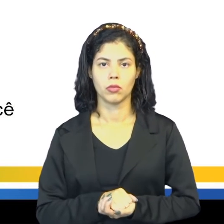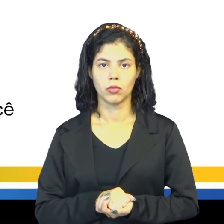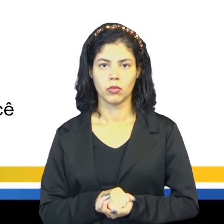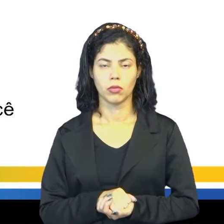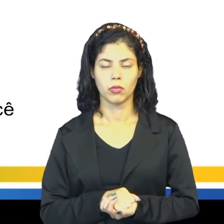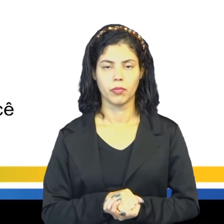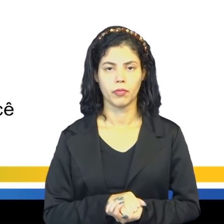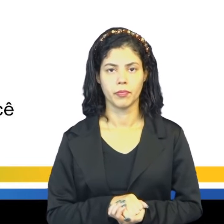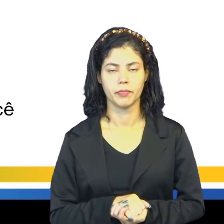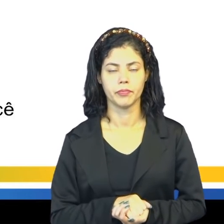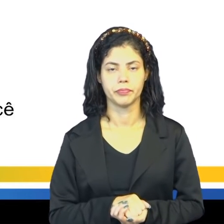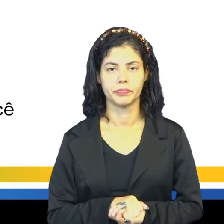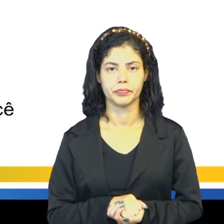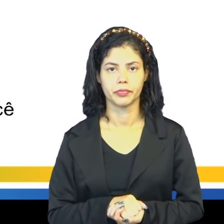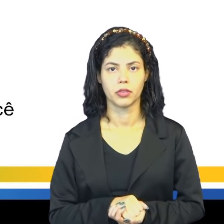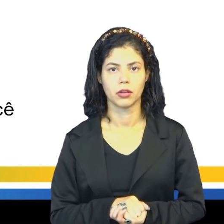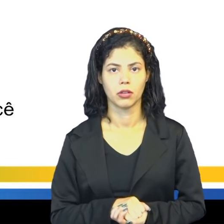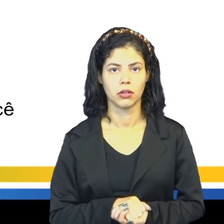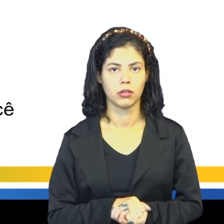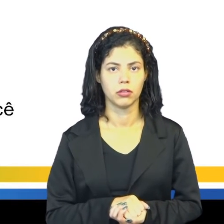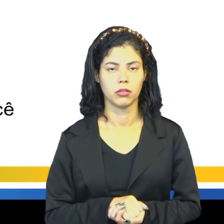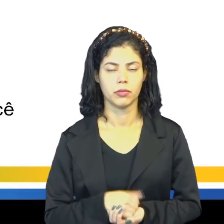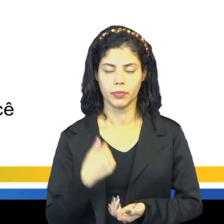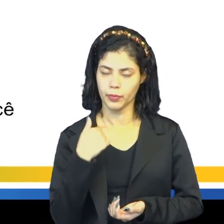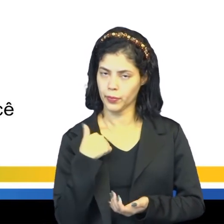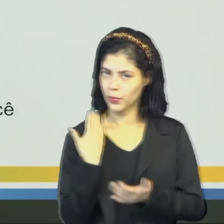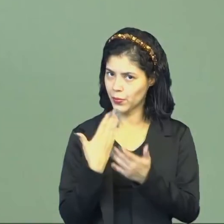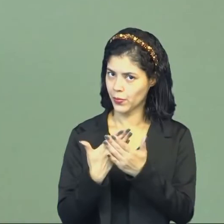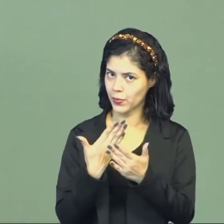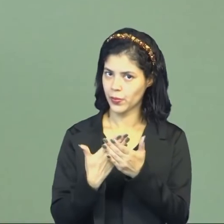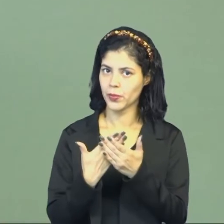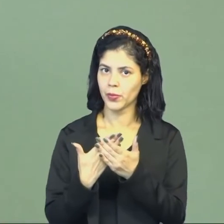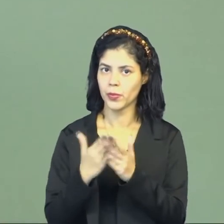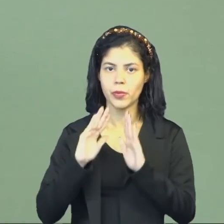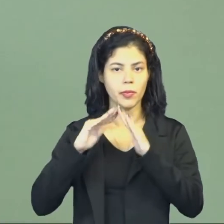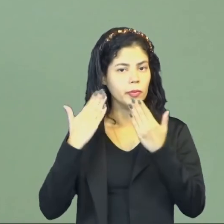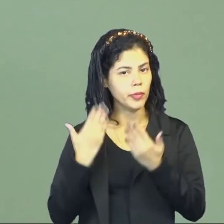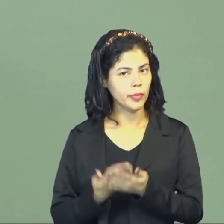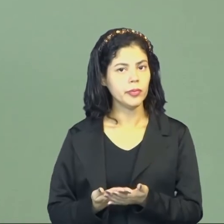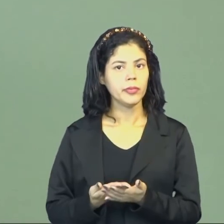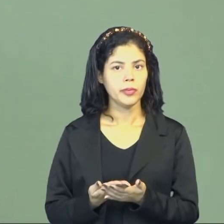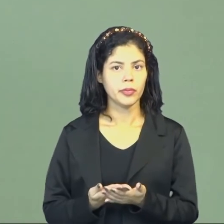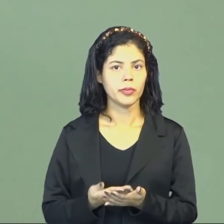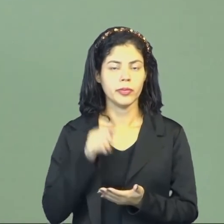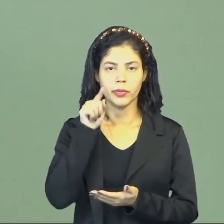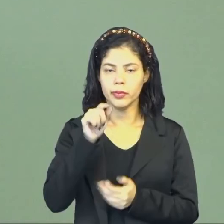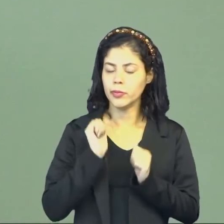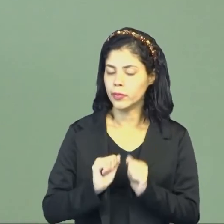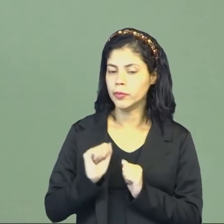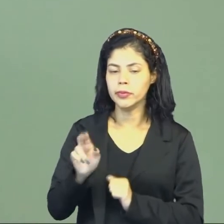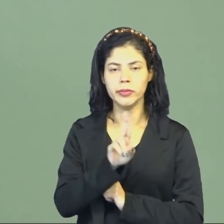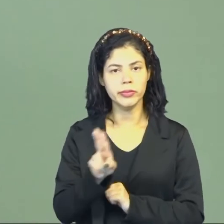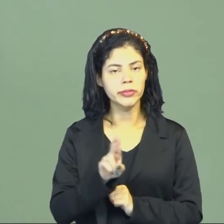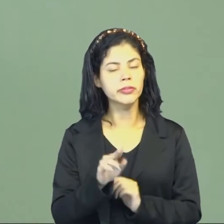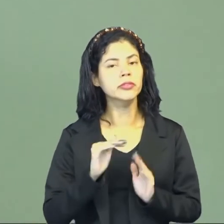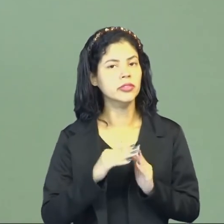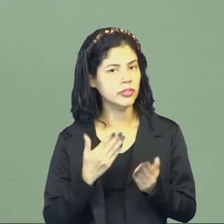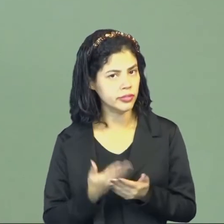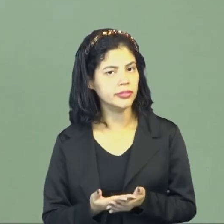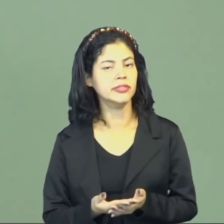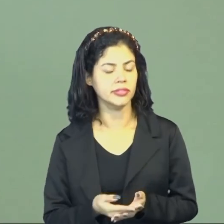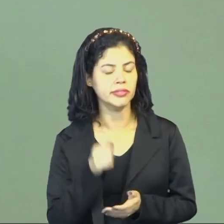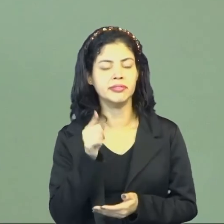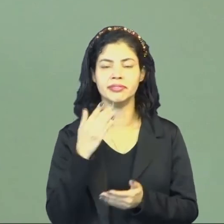a student at. Eu estudo na escola. E aí você pode colocar o nome da escola que